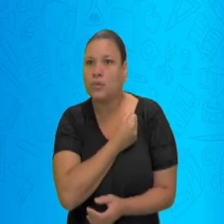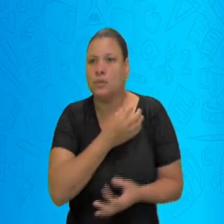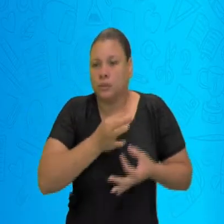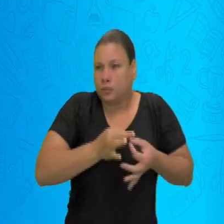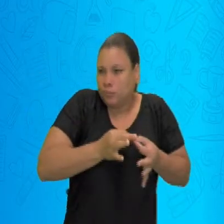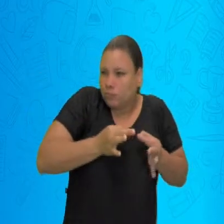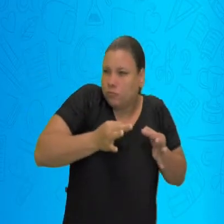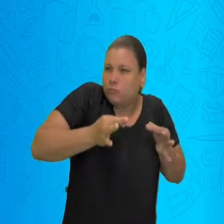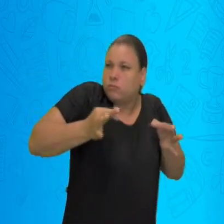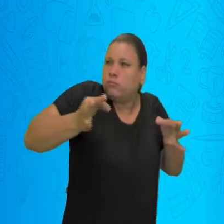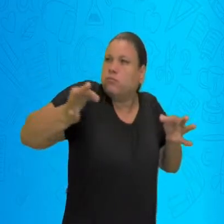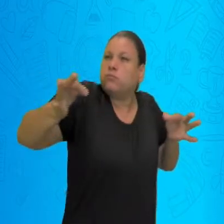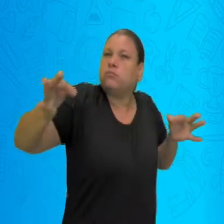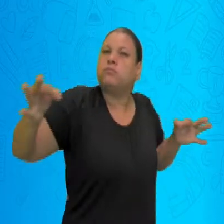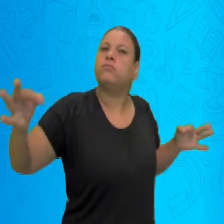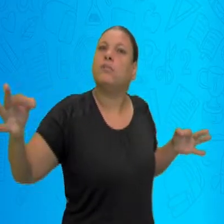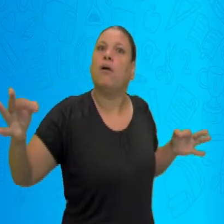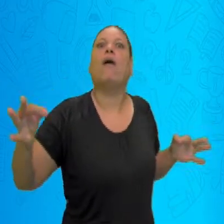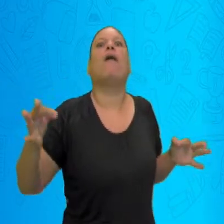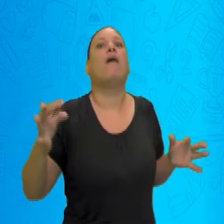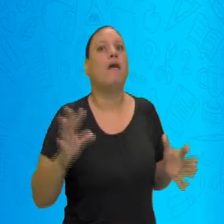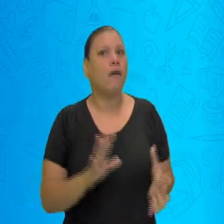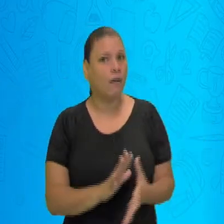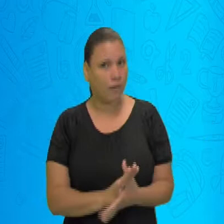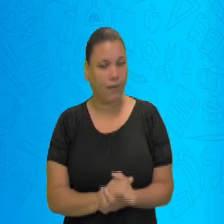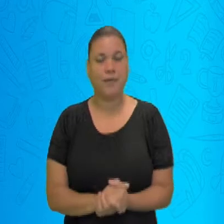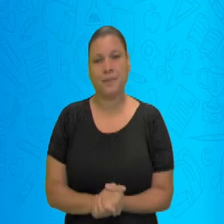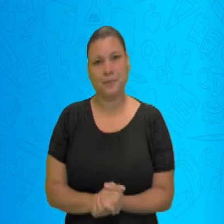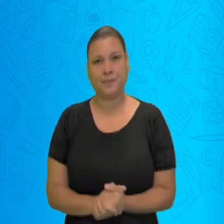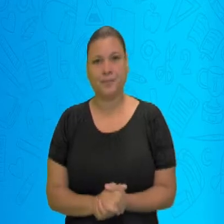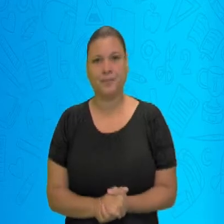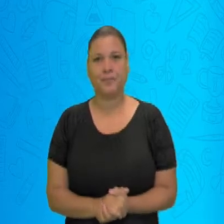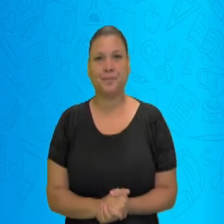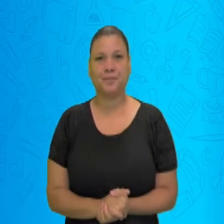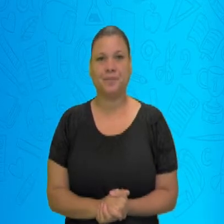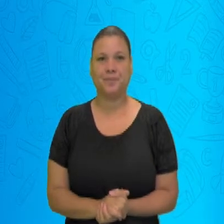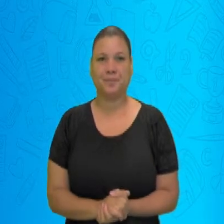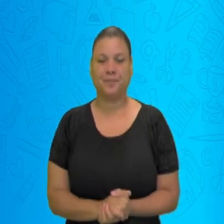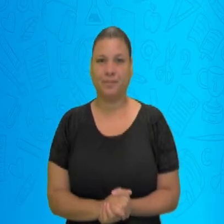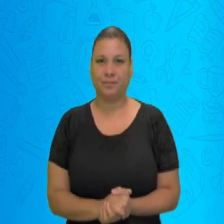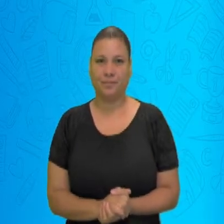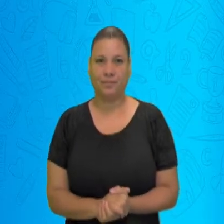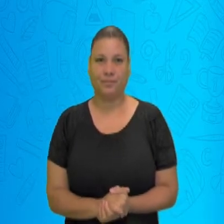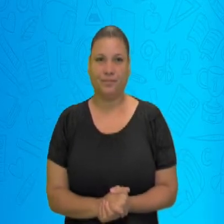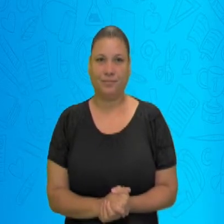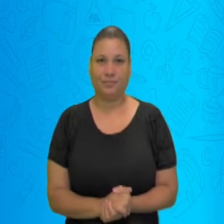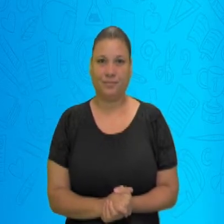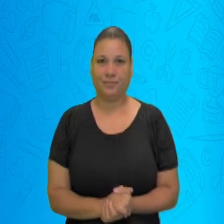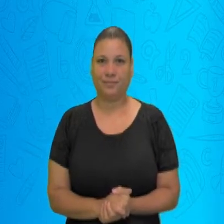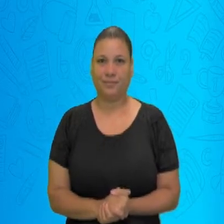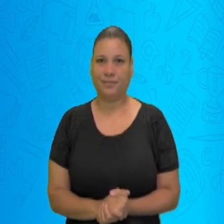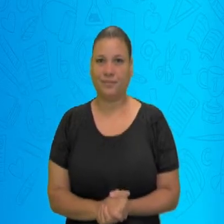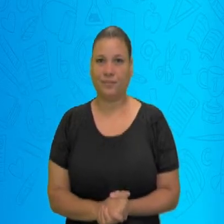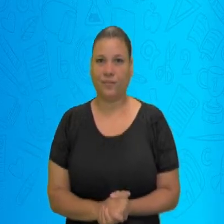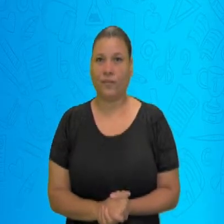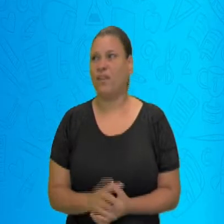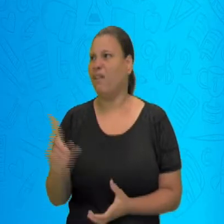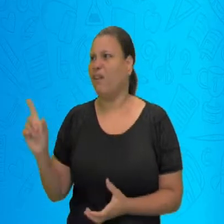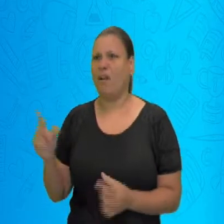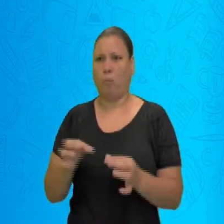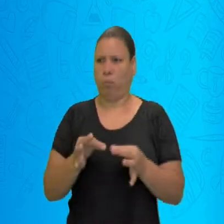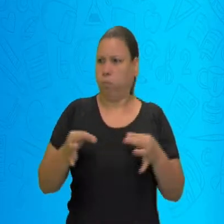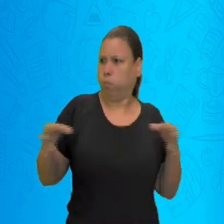quadrados, aproximadamente. Certo? Tem os números quebrados, mas eu sempre vou estar arredondando para ficar mais